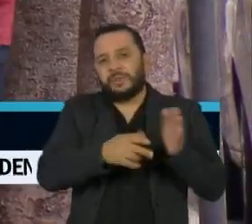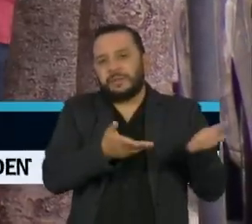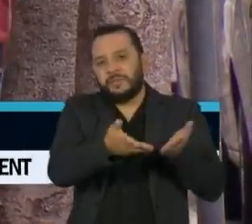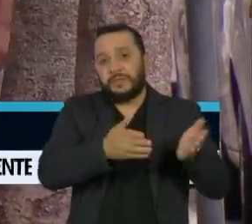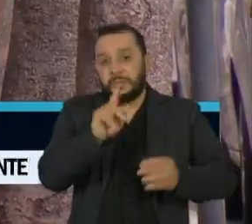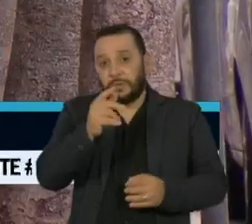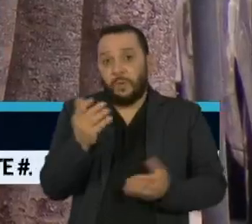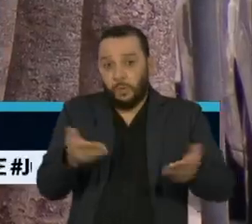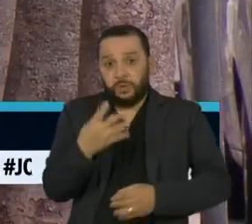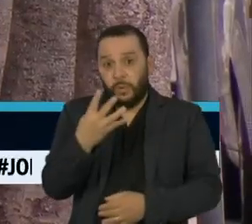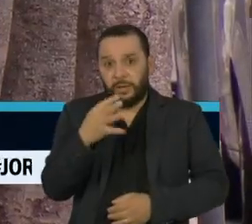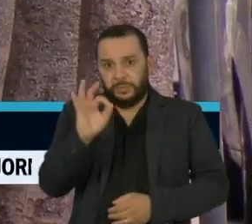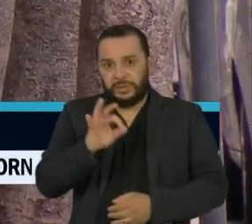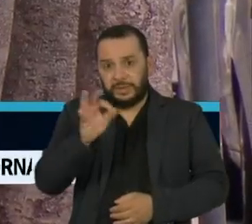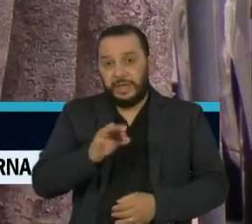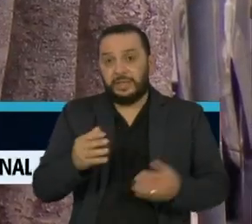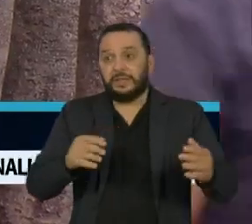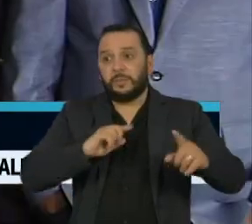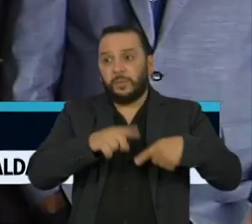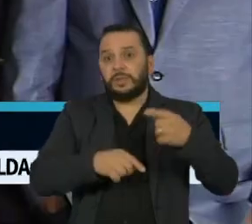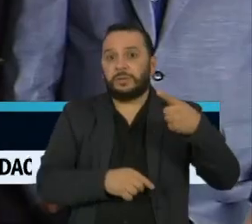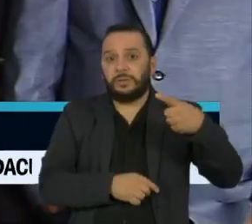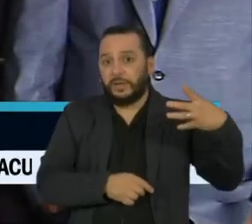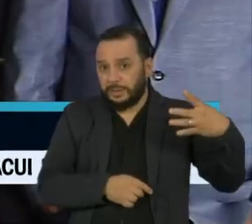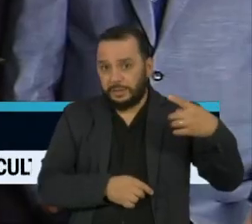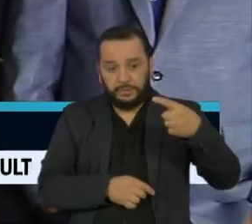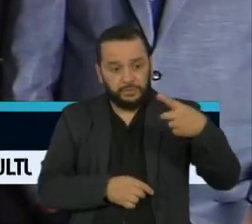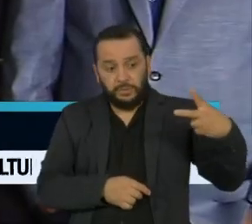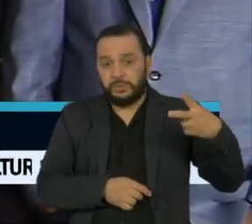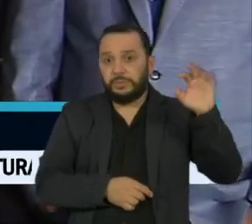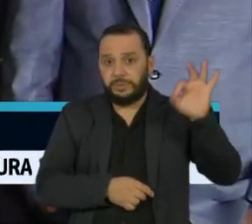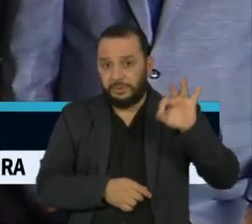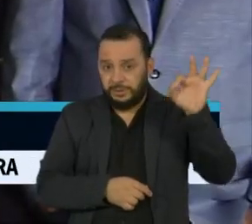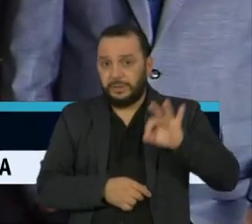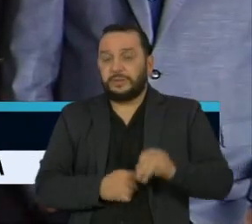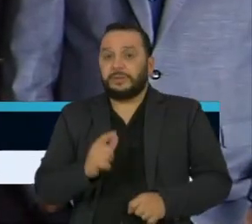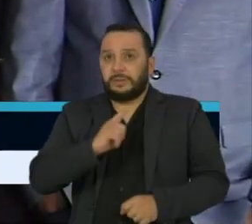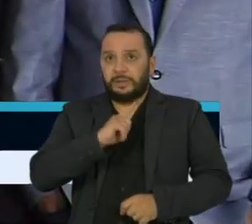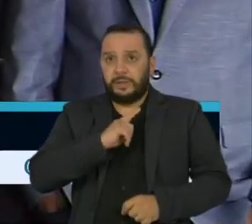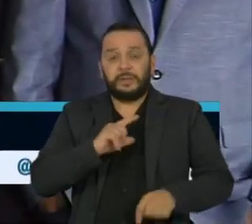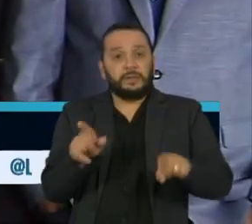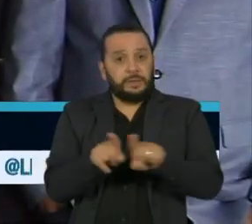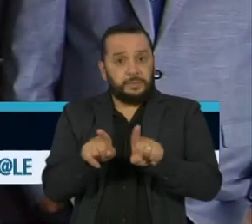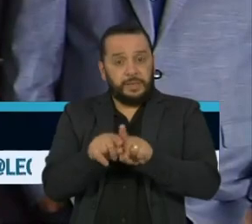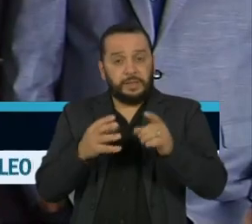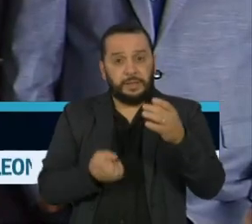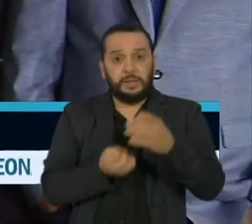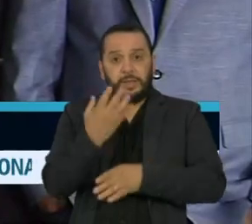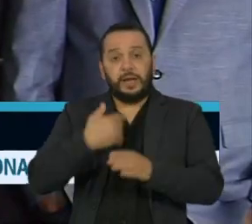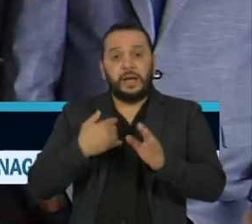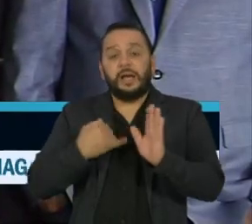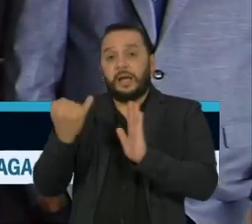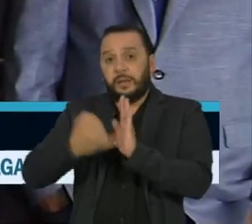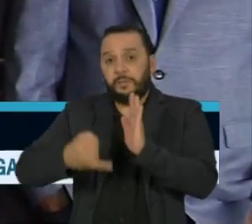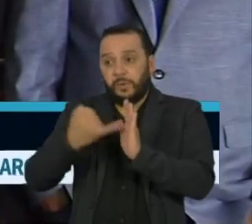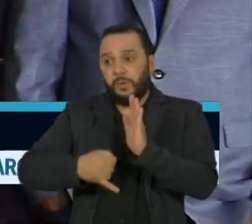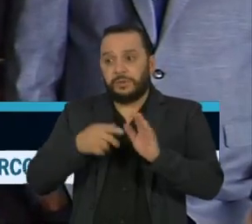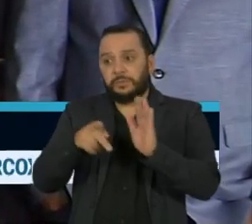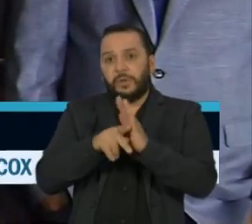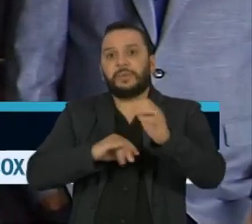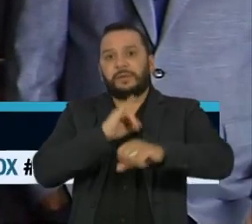de quatro por cento para doze por cento de impostos a equipe econômica estuda ainda a criação de um tributo sobre transações